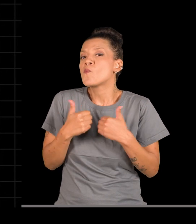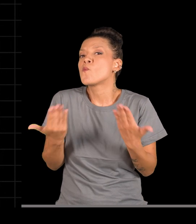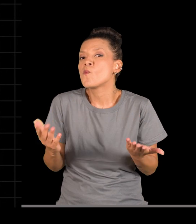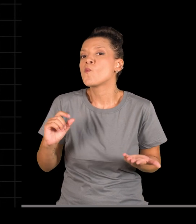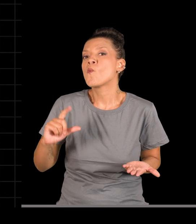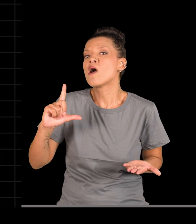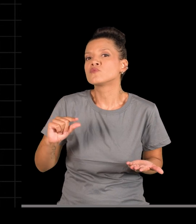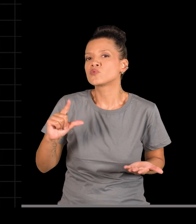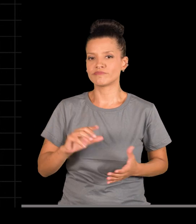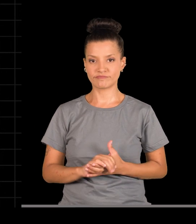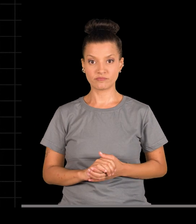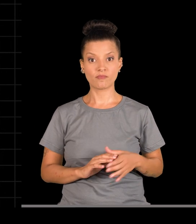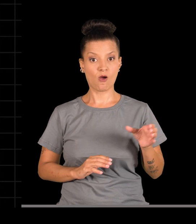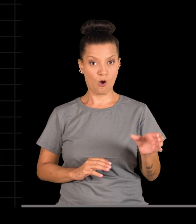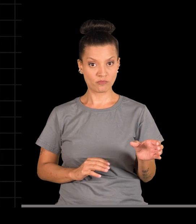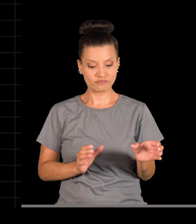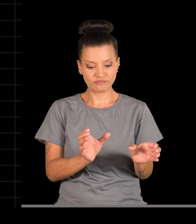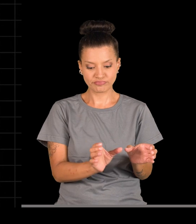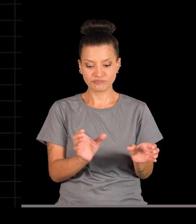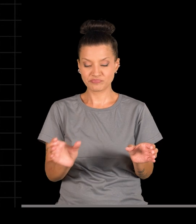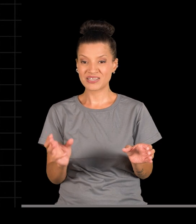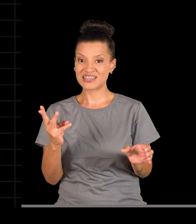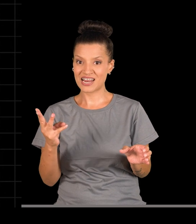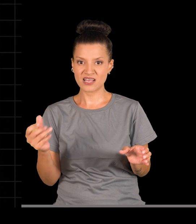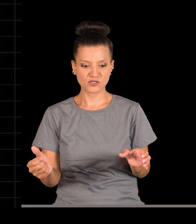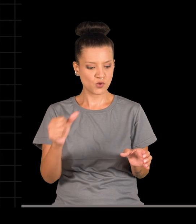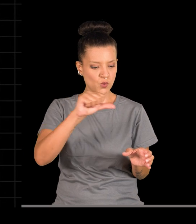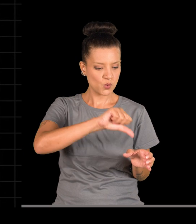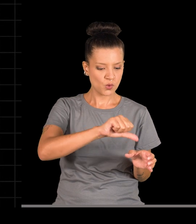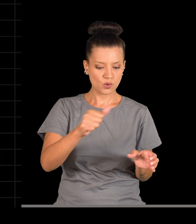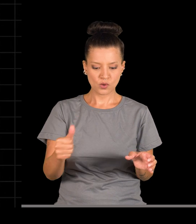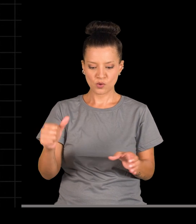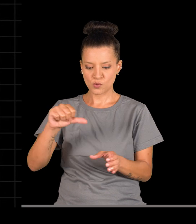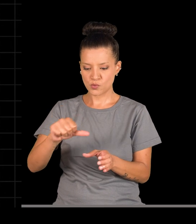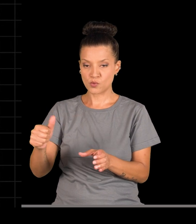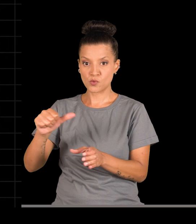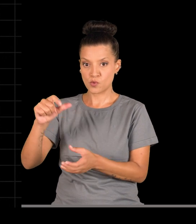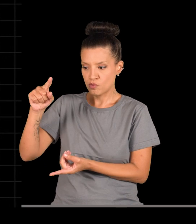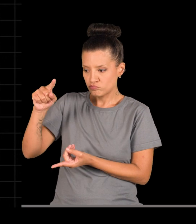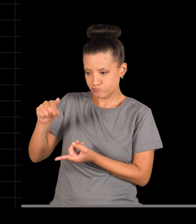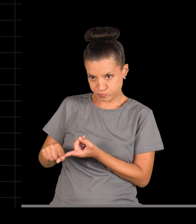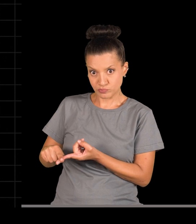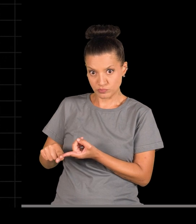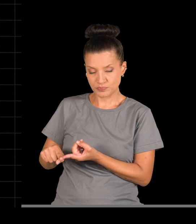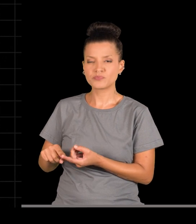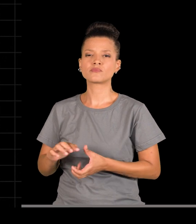o conteúdo da jarra ali, né, foi dividido em 3 copos iguais, tá? Dessa forma aqui assim, ó,